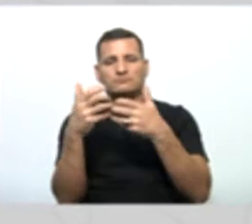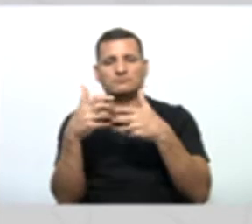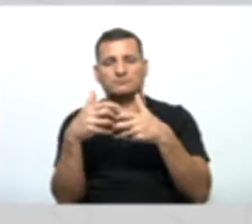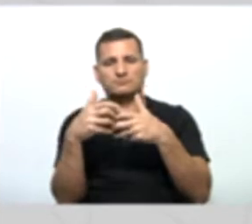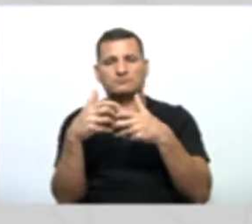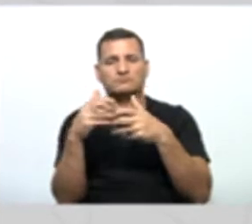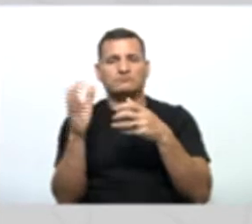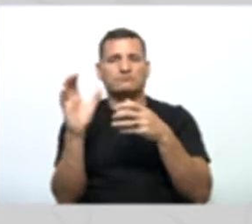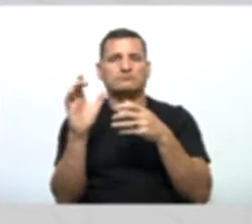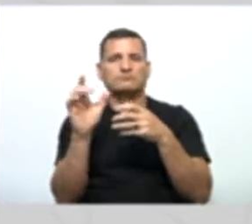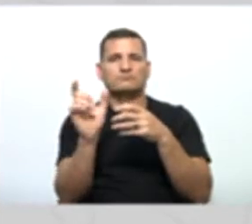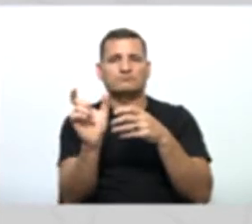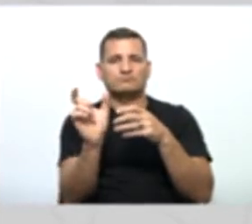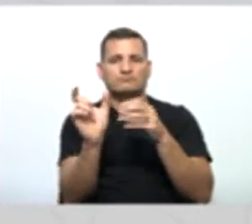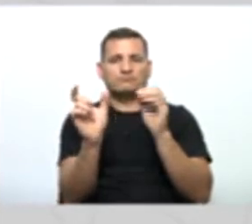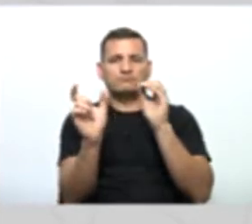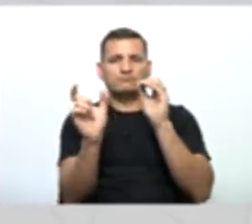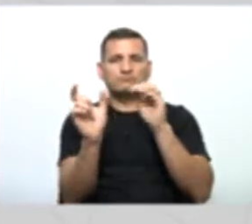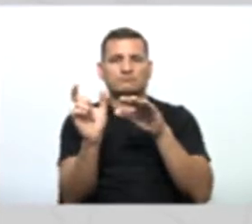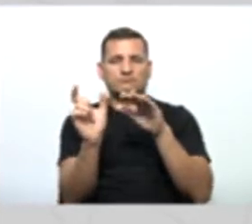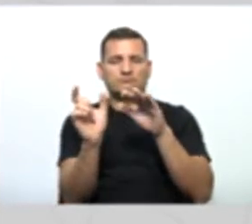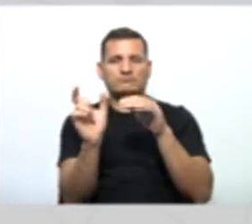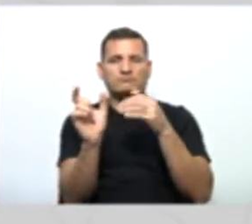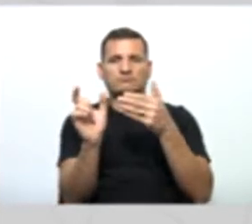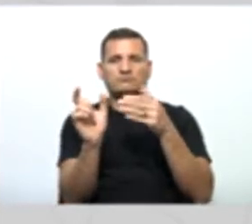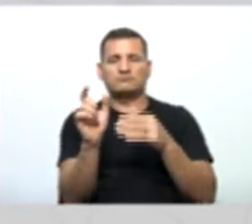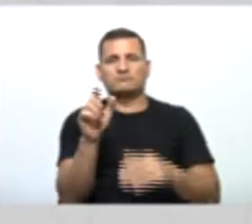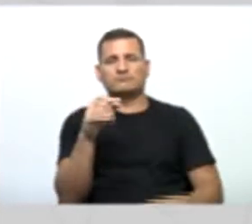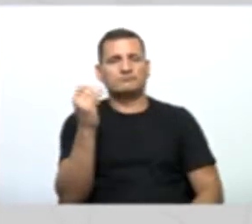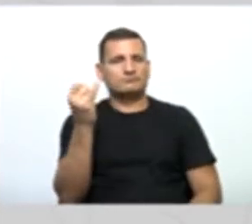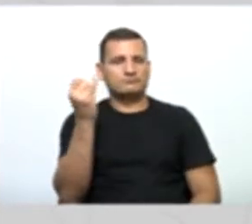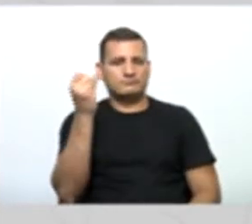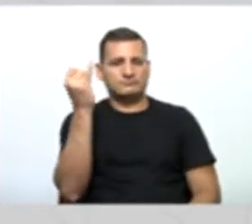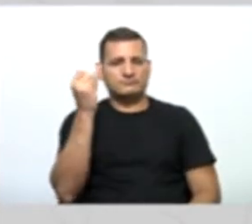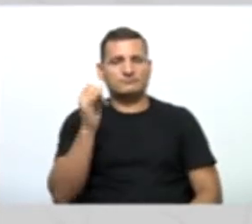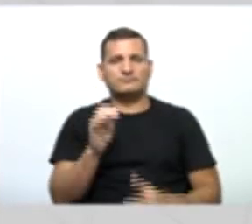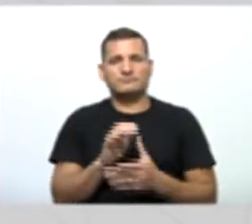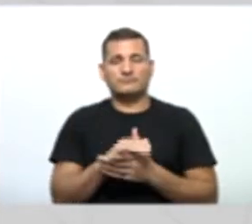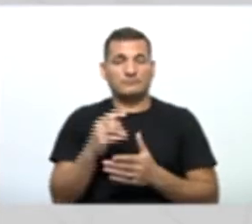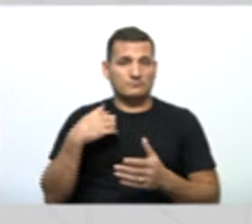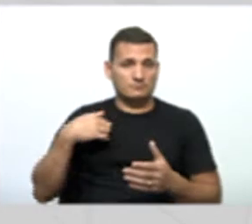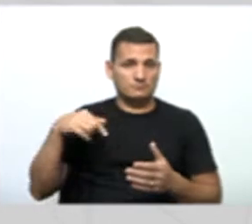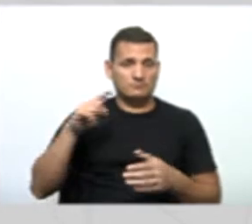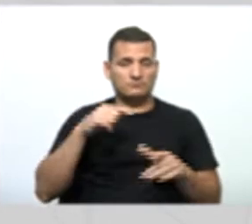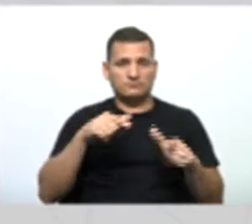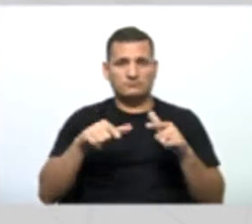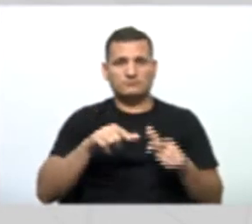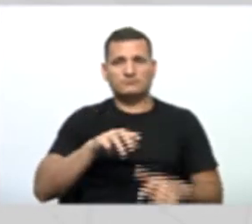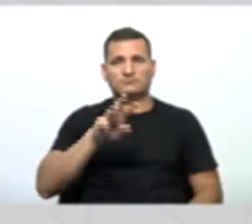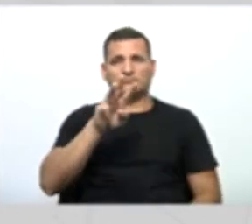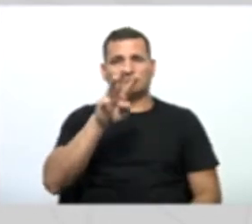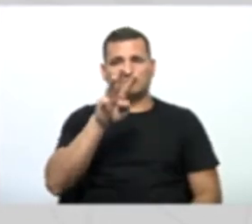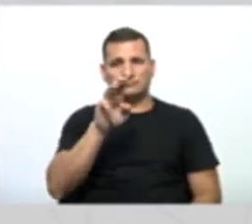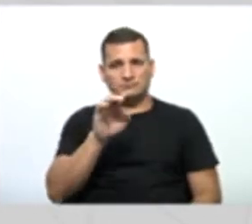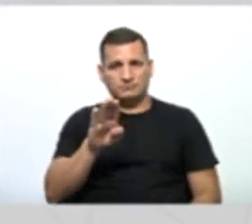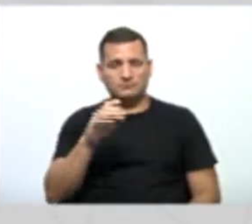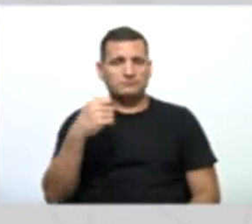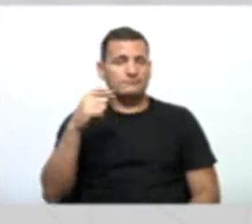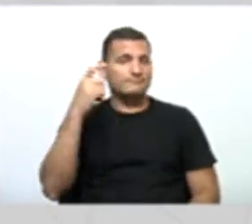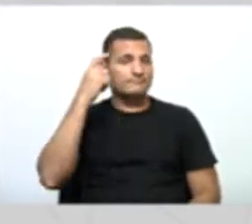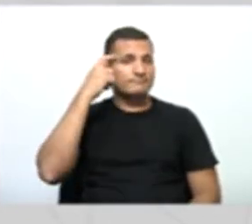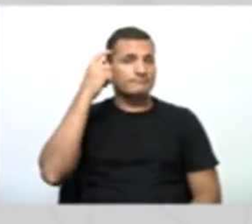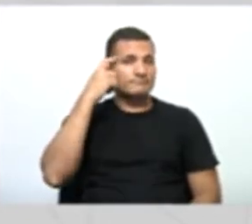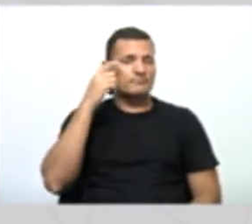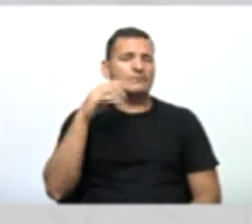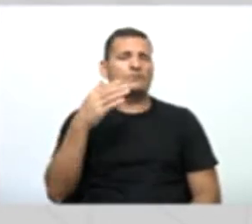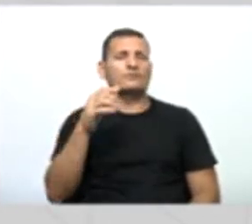dele e o endereço. Então, isso é muito importante. Para a gente que trabalha na web, tem que pensar muito nisso. Qual é o espaço que